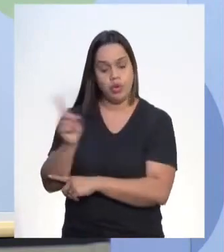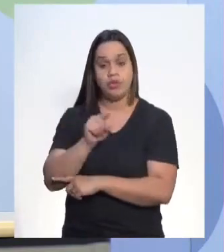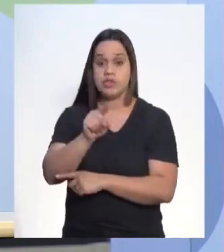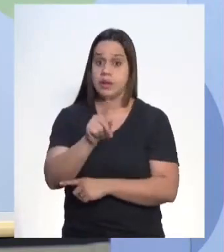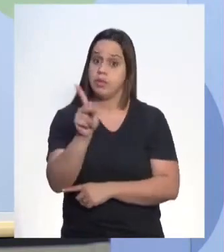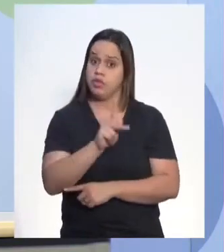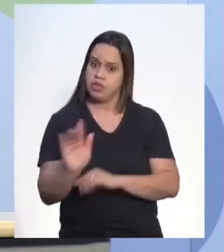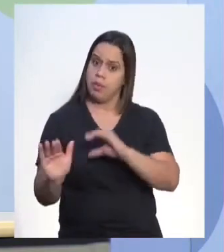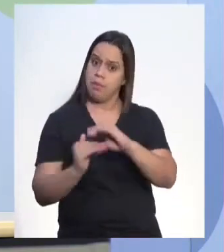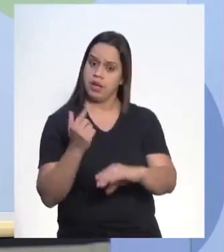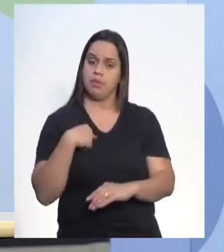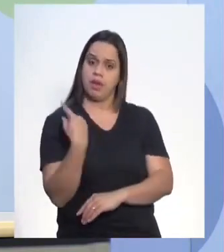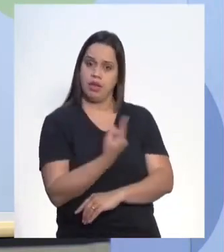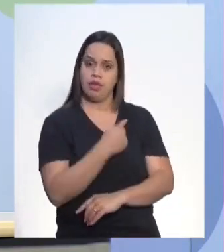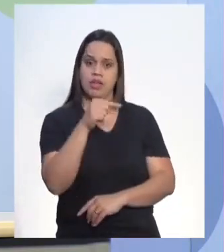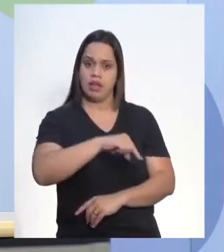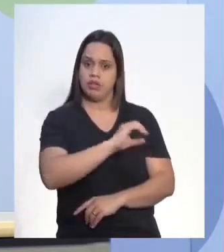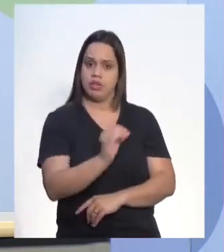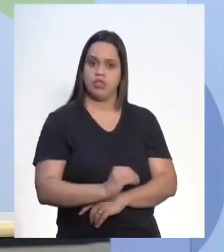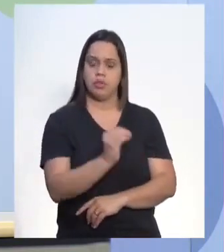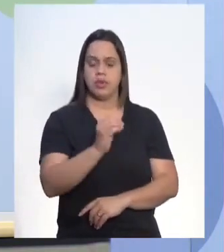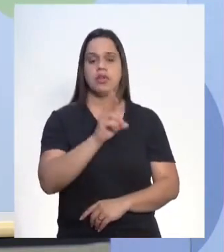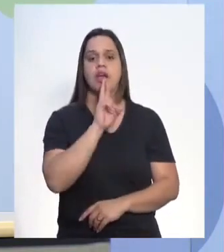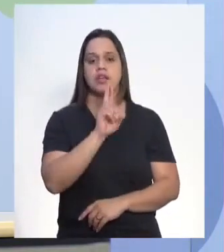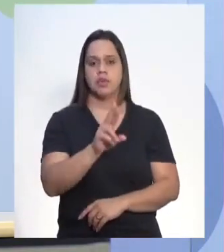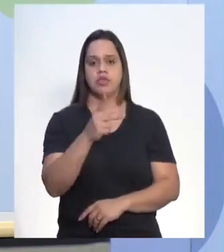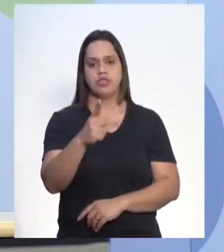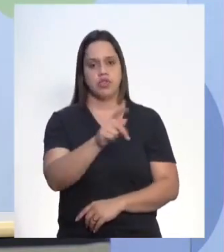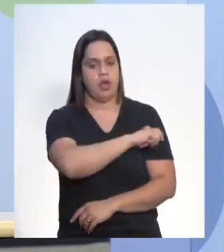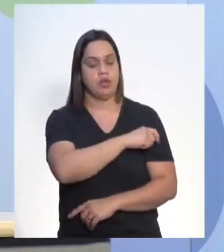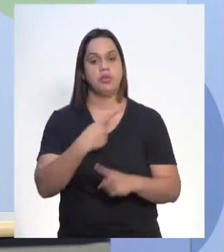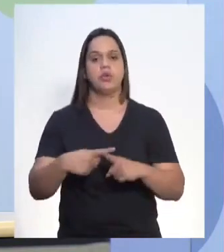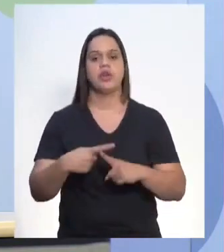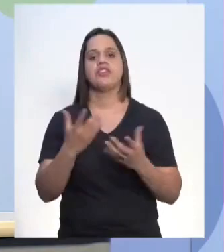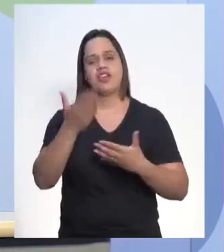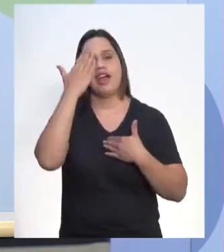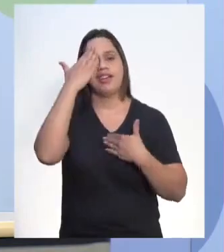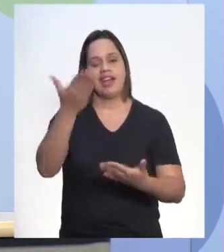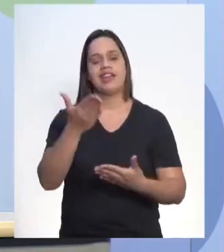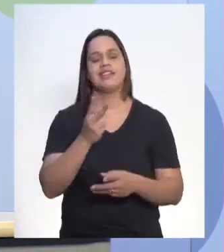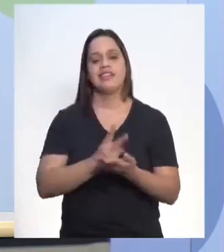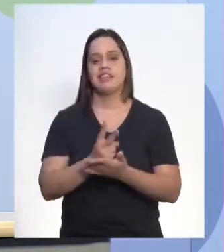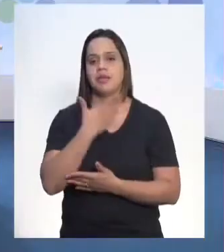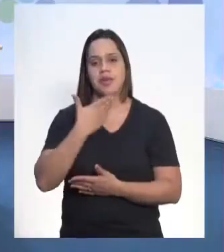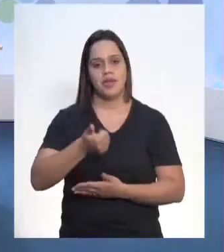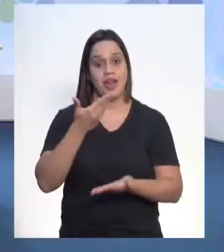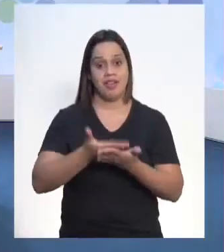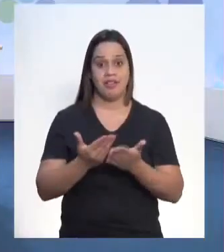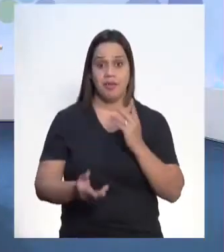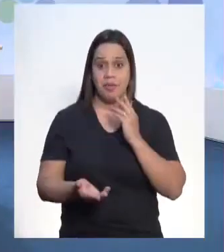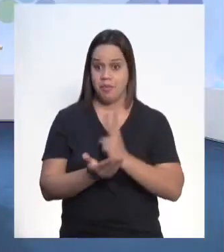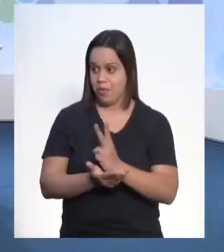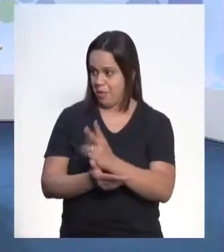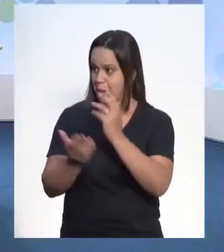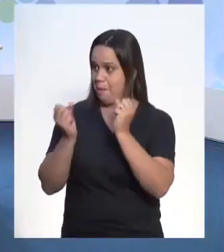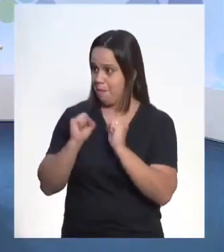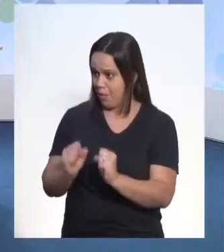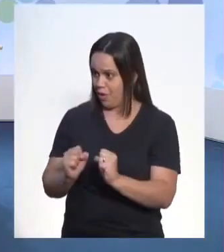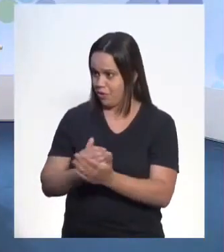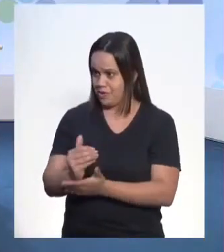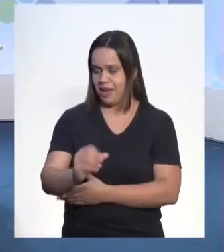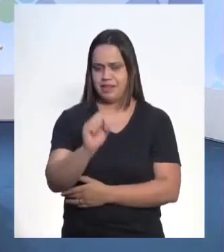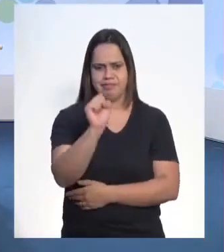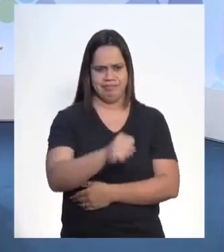professor, passe para a gente a resposta do seu aluno, que a gente agradece, para sempre melhorar a nossa aula, tá bom? Vamos começar, professora Inês?